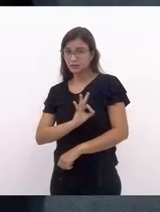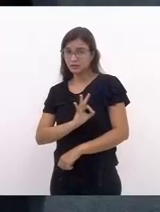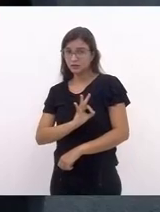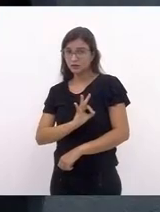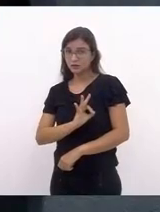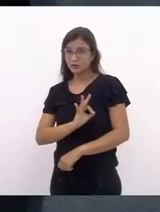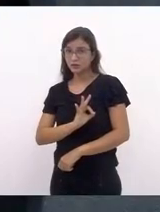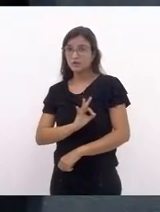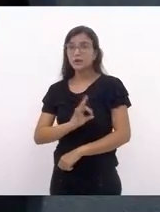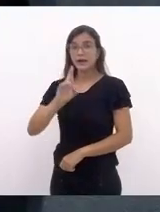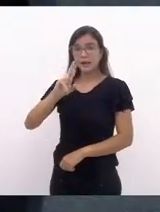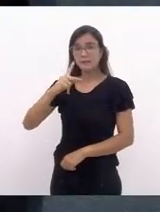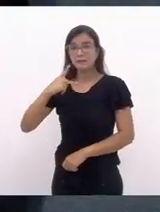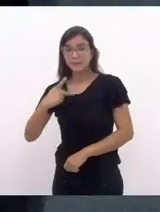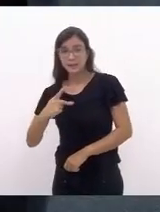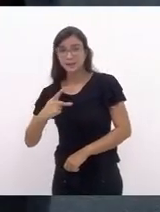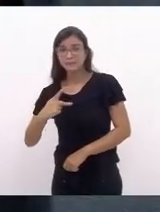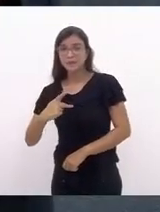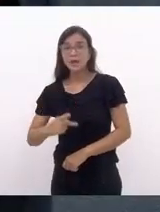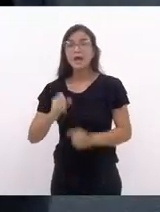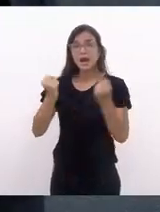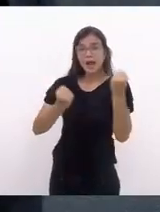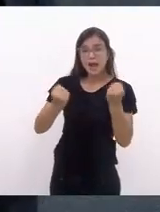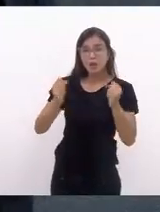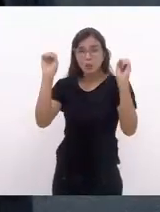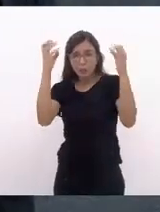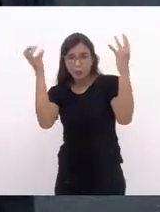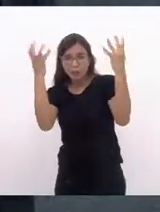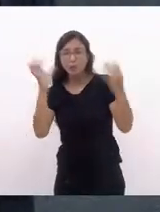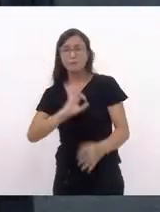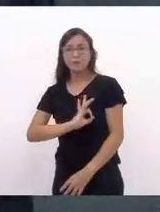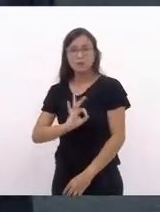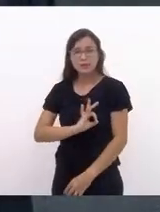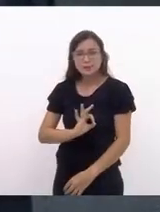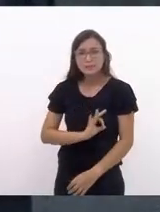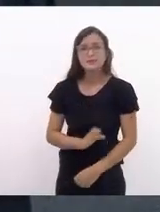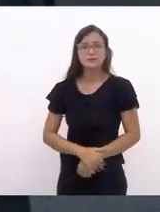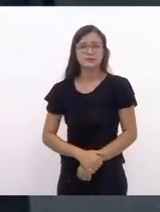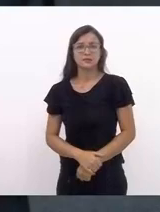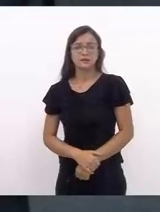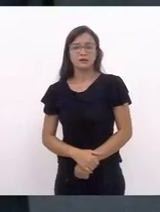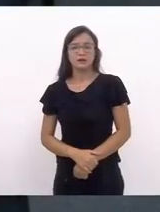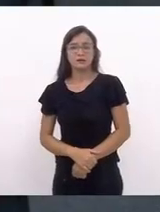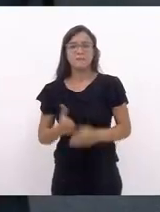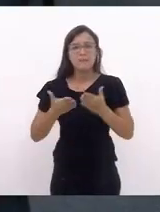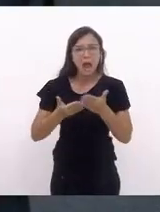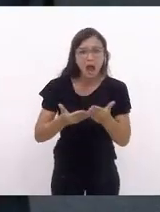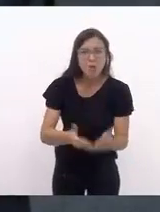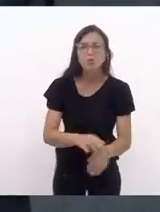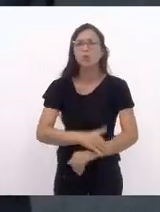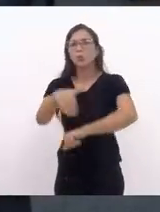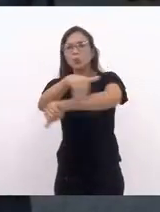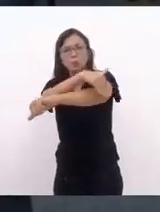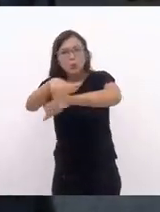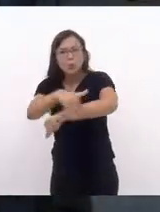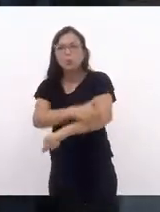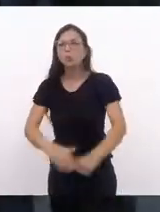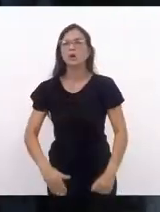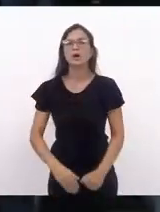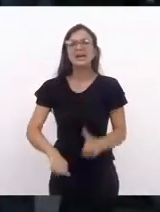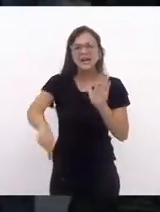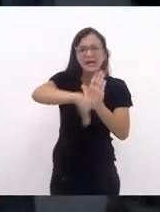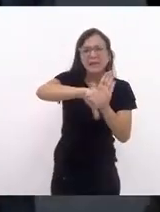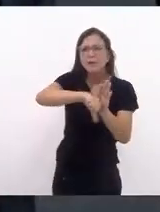na RP que tá na viatura embarcado na rua enfrentando a criminalidade de verdade